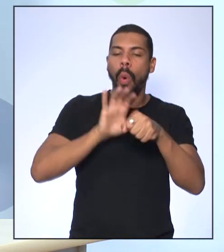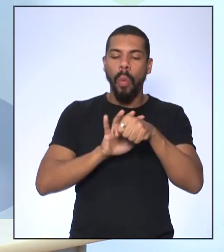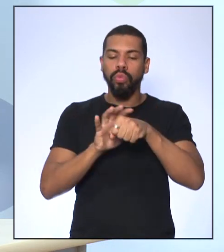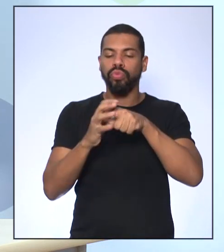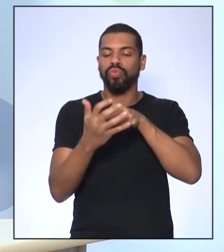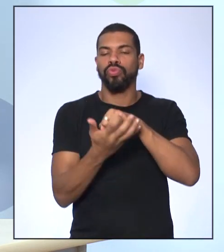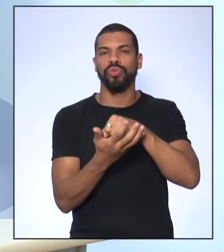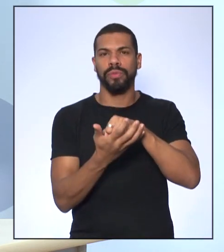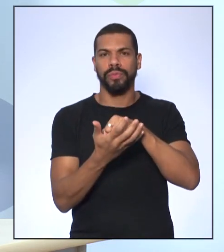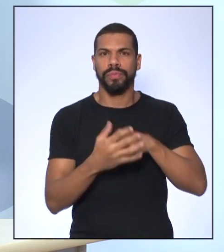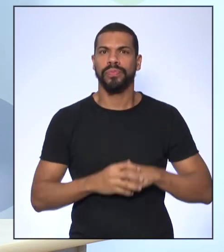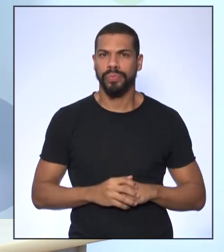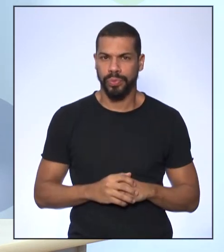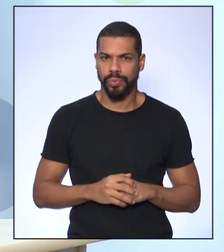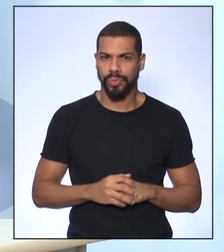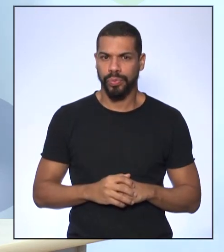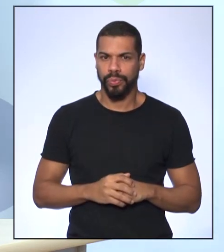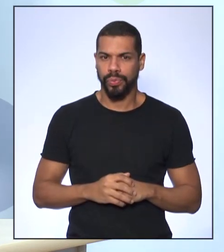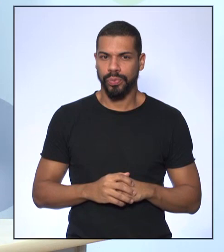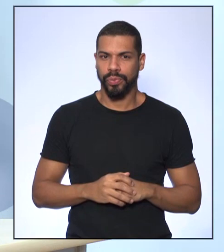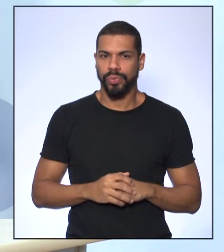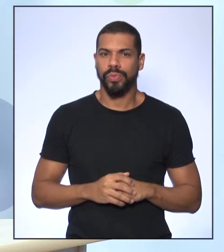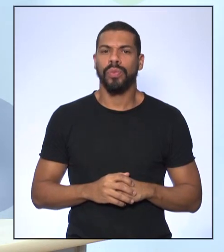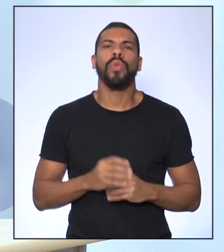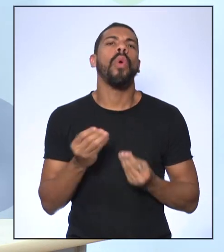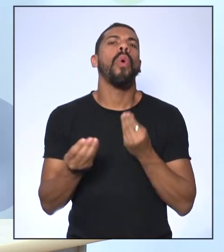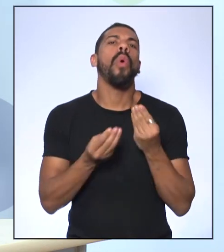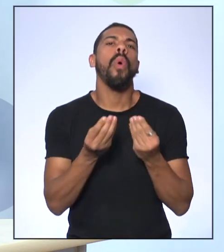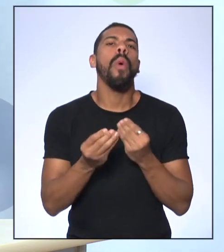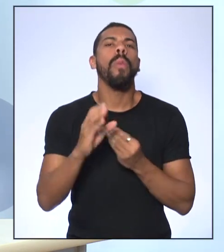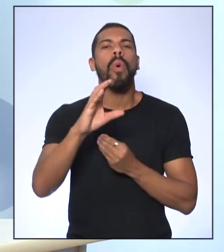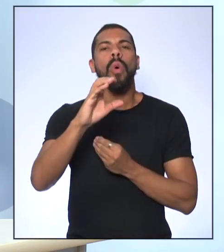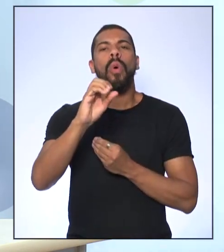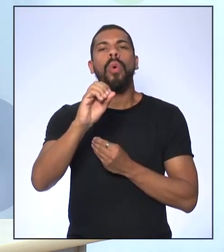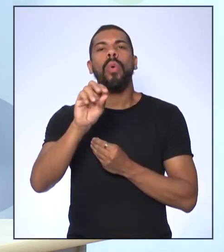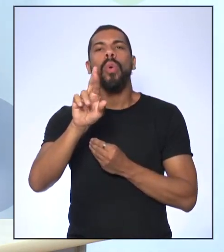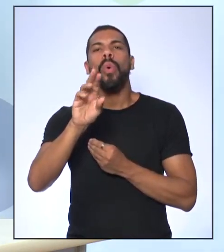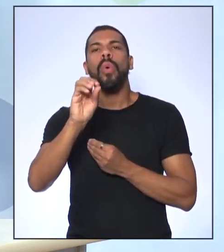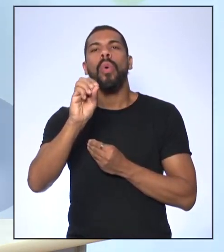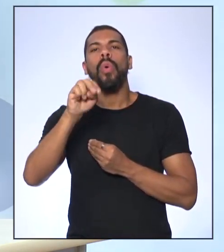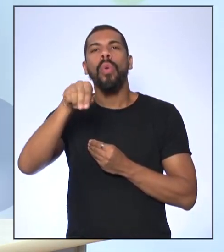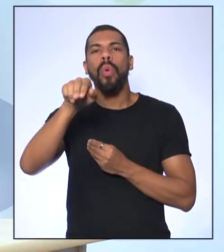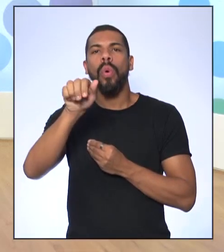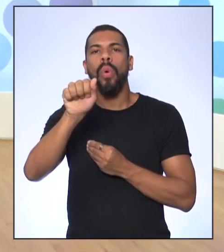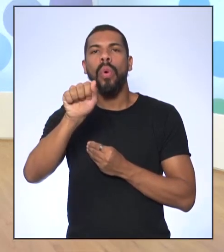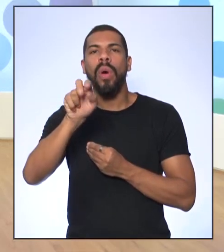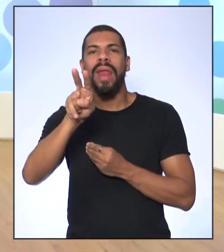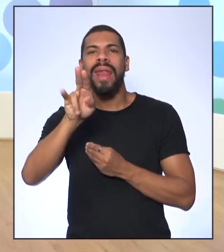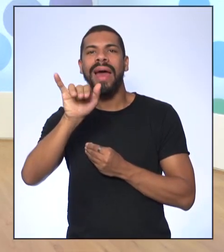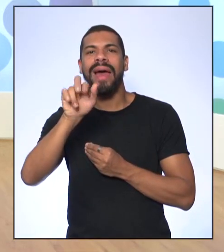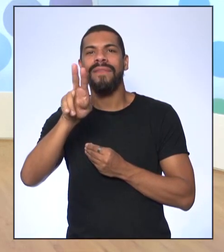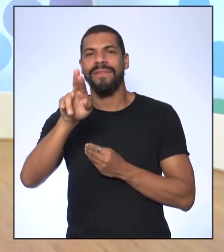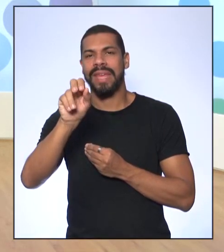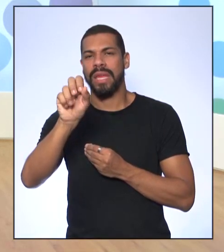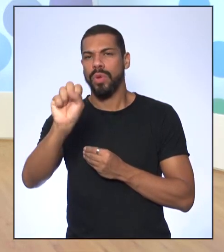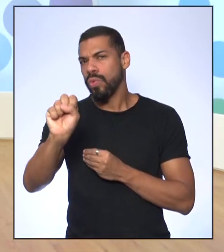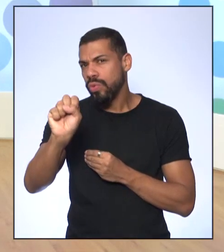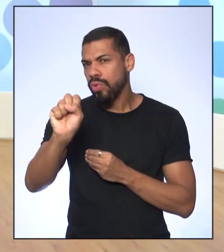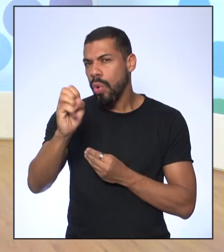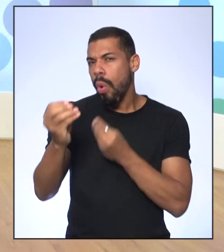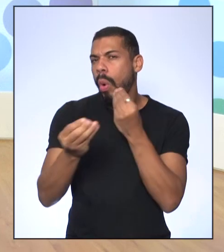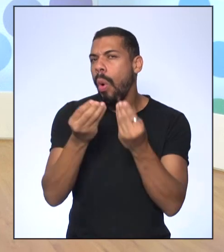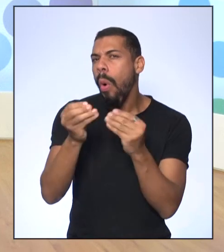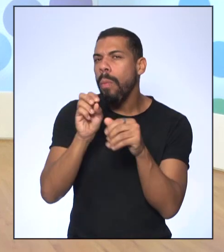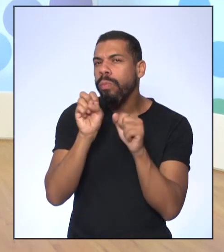que ele... o coronavírus, né? Como que ele infecta as células? Então, vamos lá. Eu vou responder também a outra